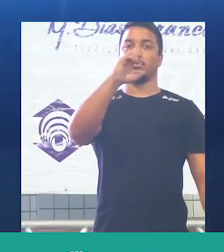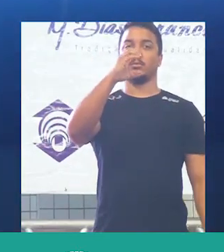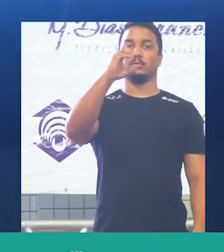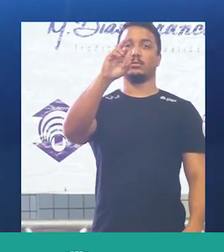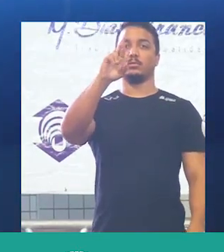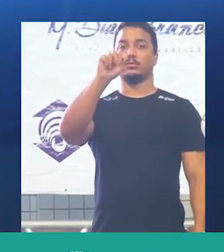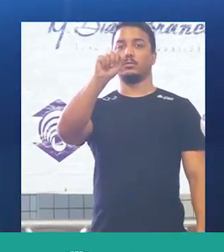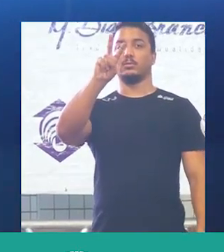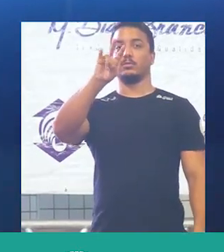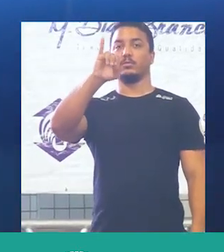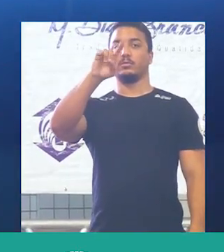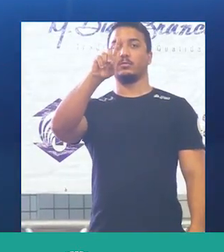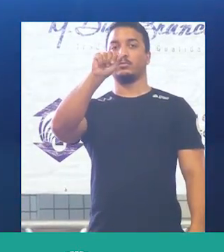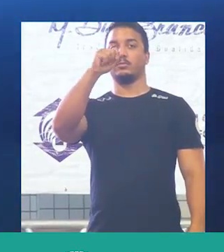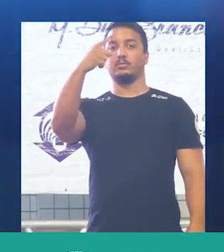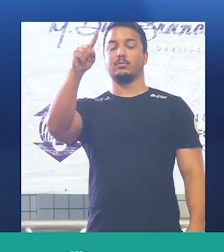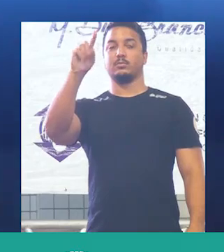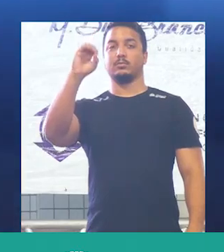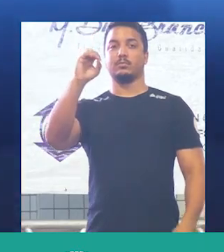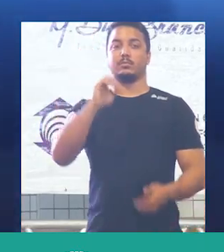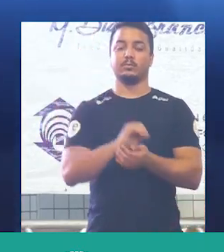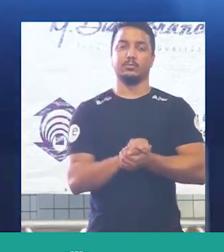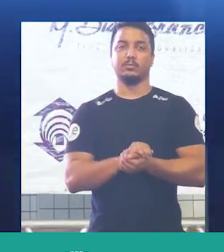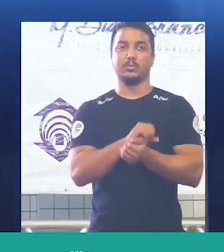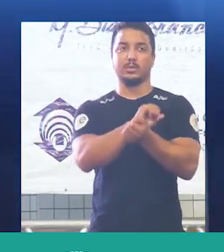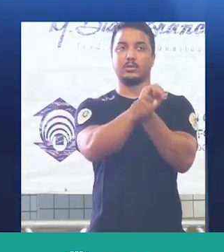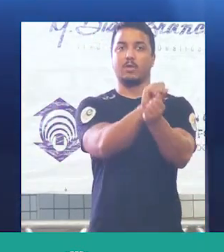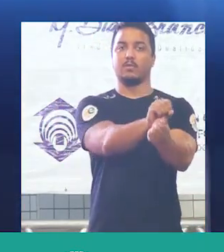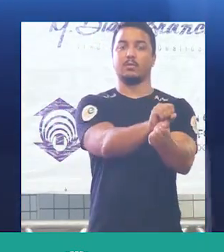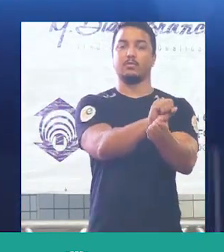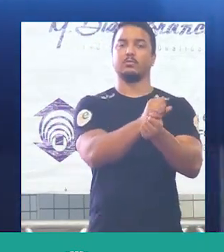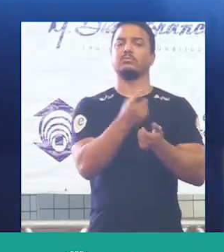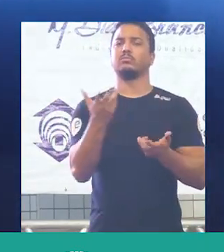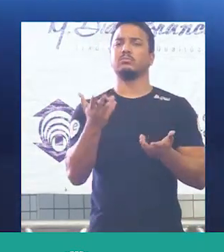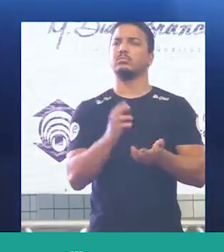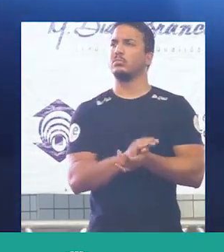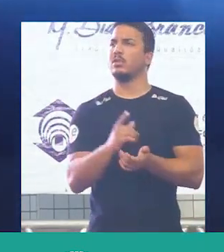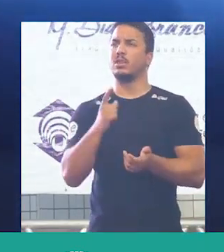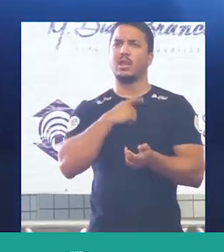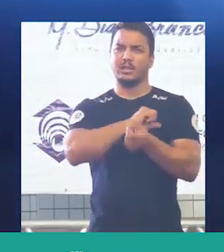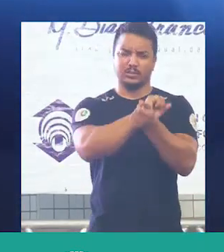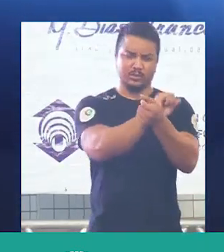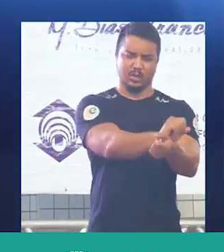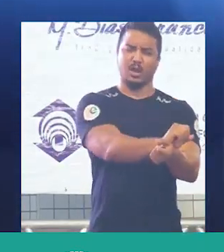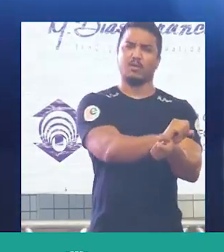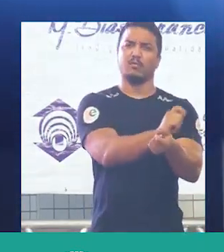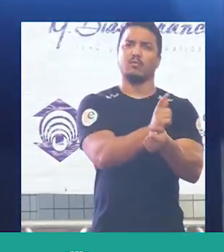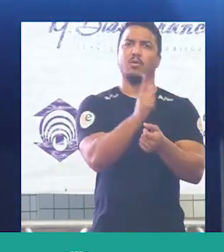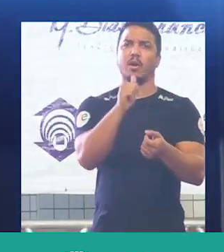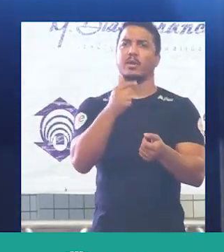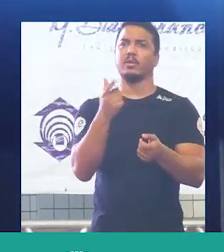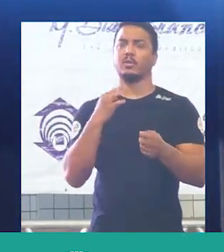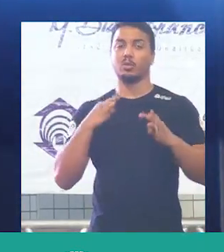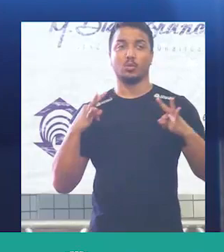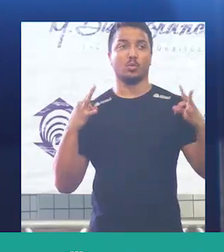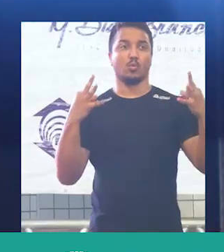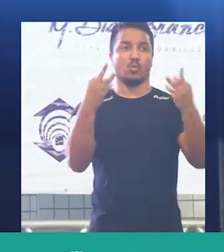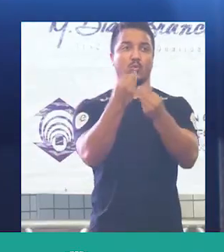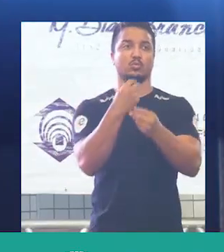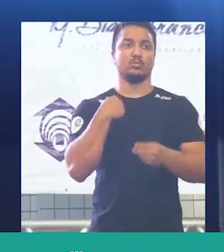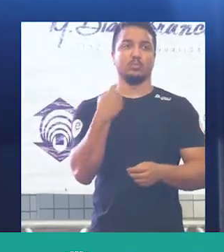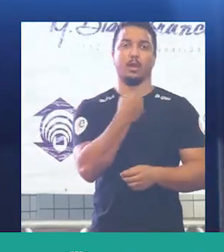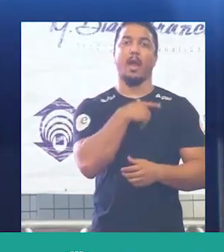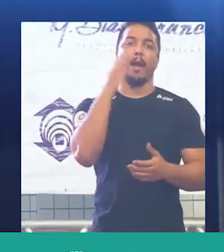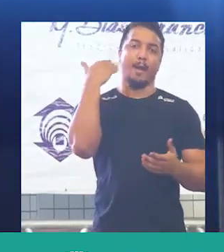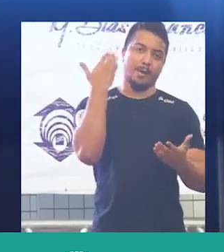escravidão. Olha que maravilha. Afinal de contas, escravos somos todos nós